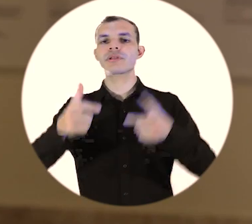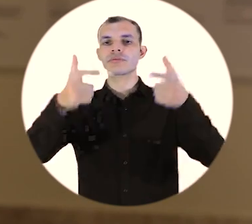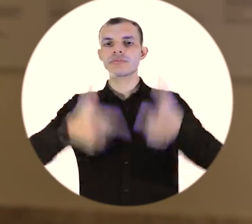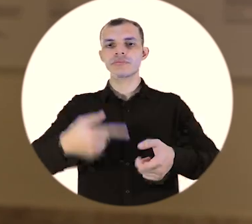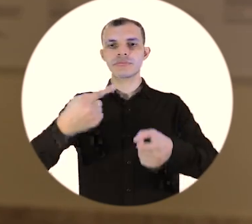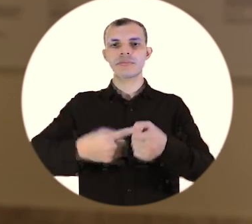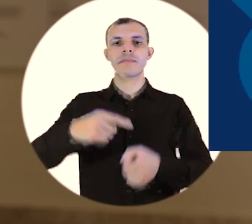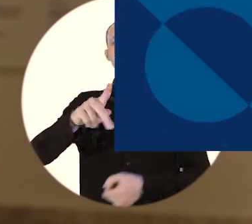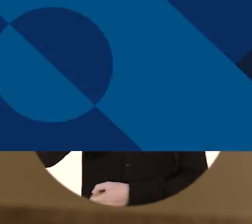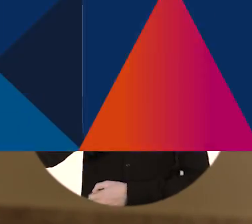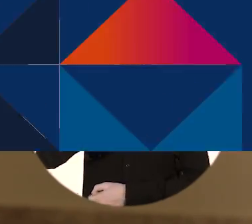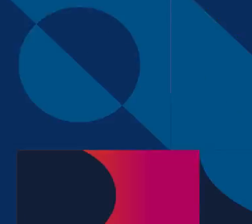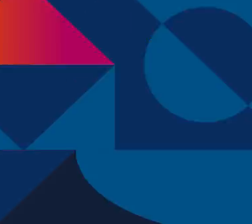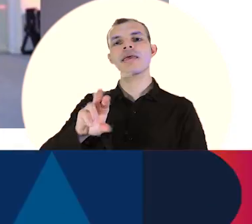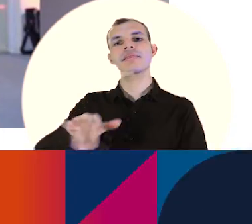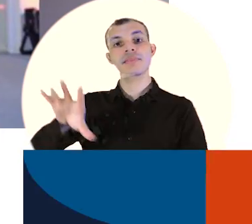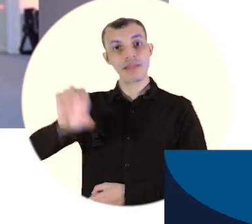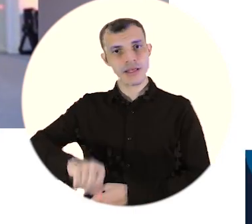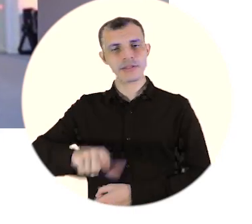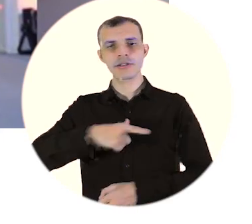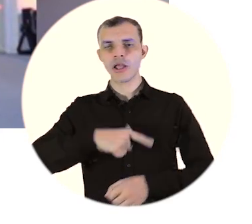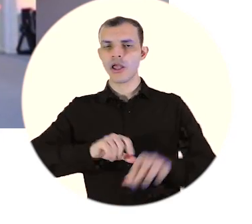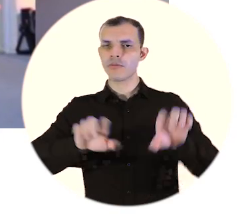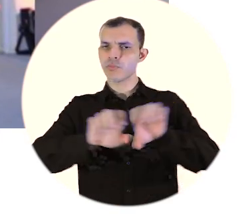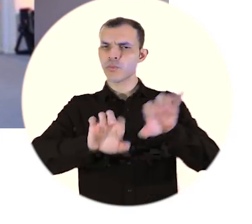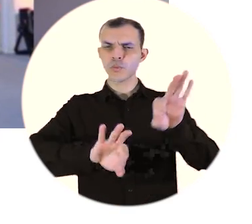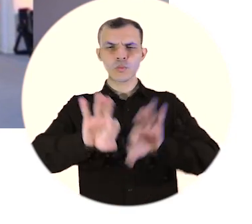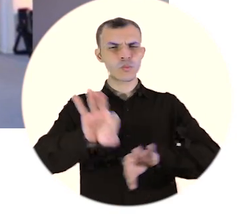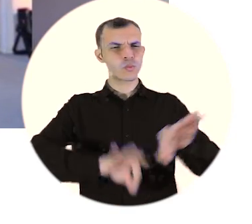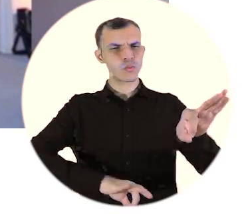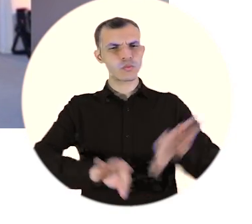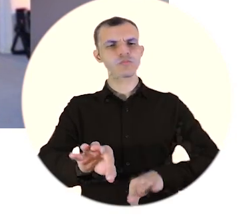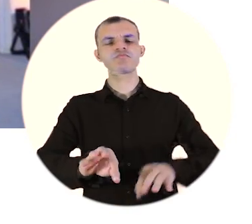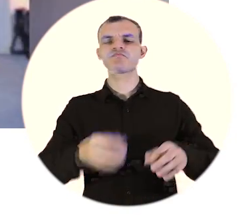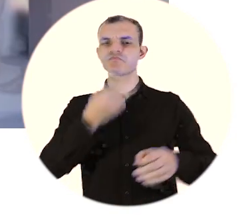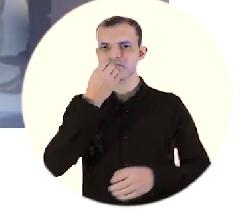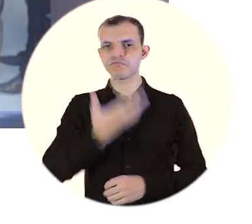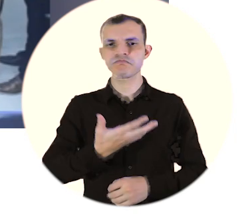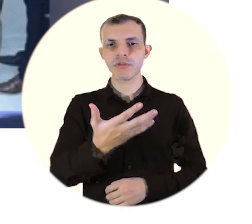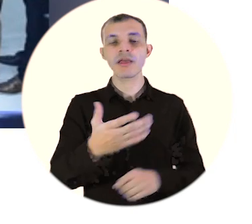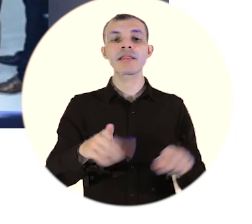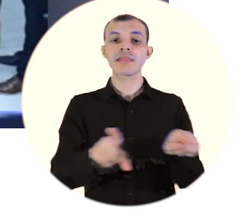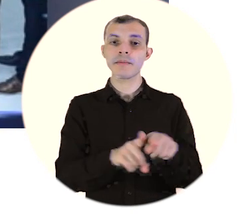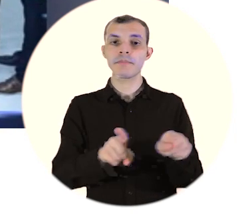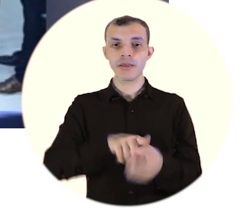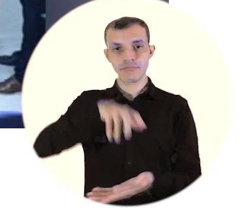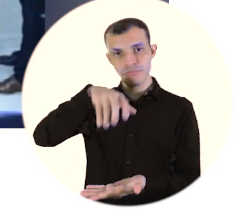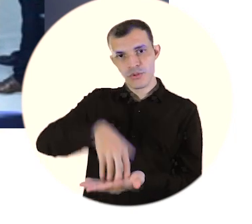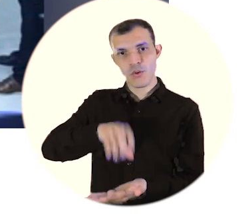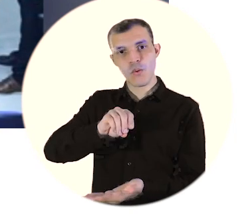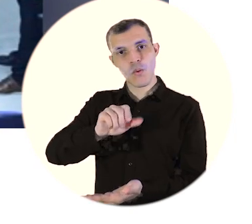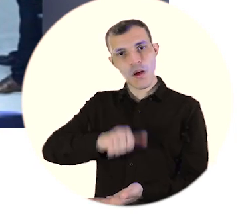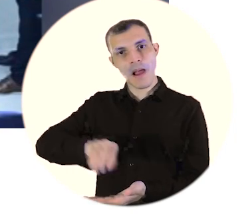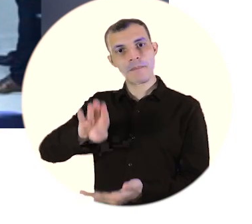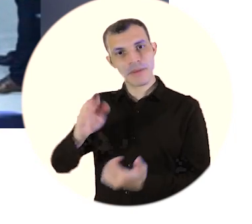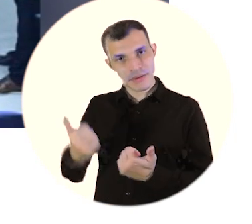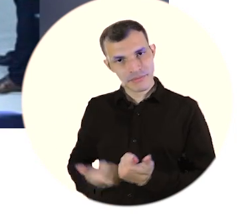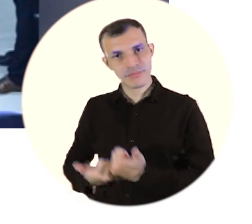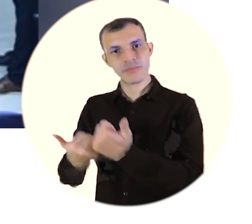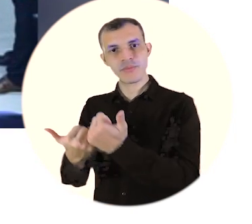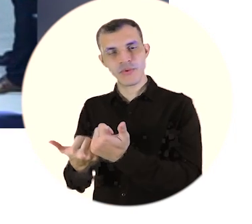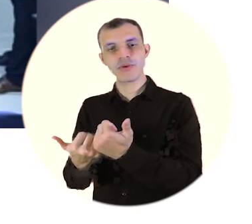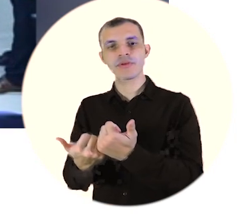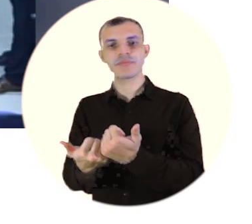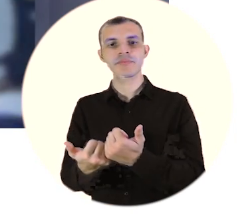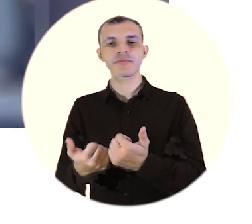bem estruturada, moderna e que contou com o apoio de recursos do Conselho Federal da OAB e do projeto de interiorização da